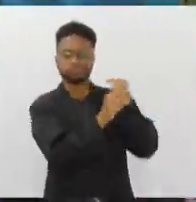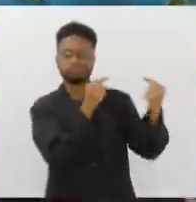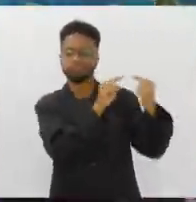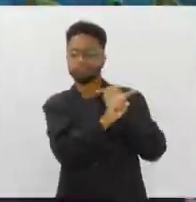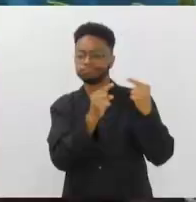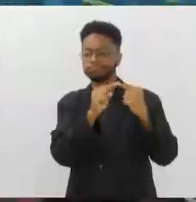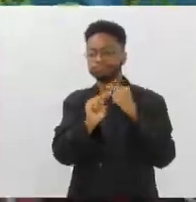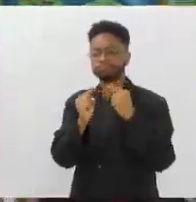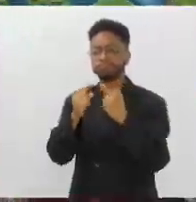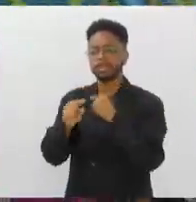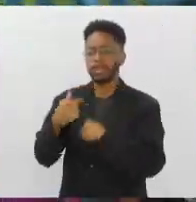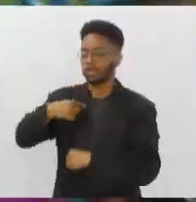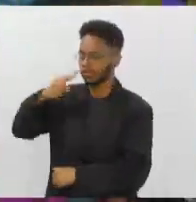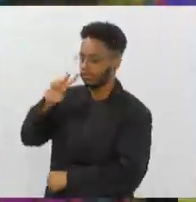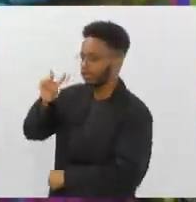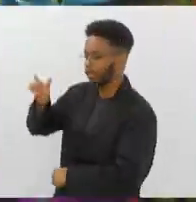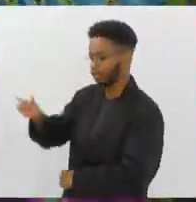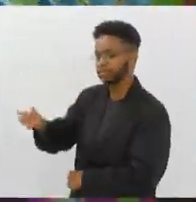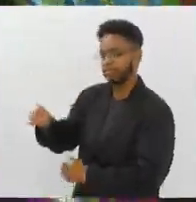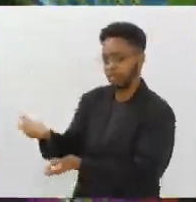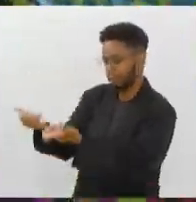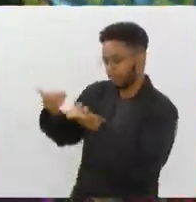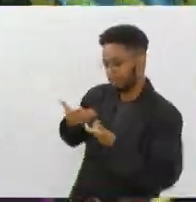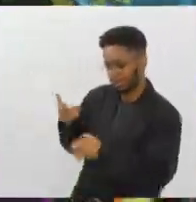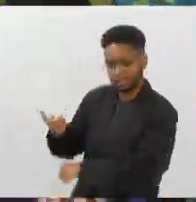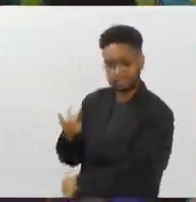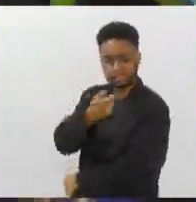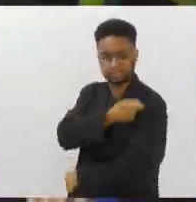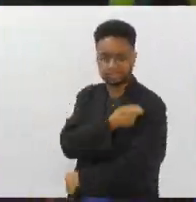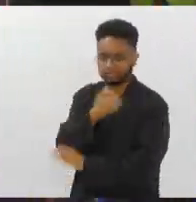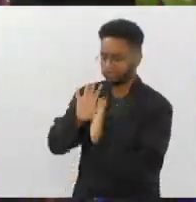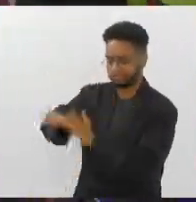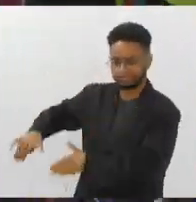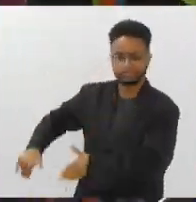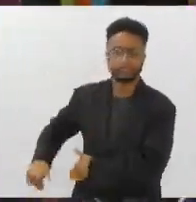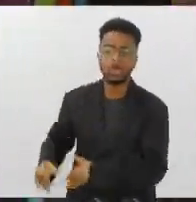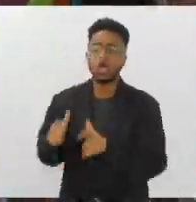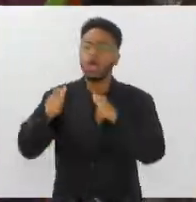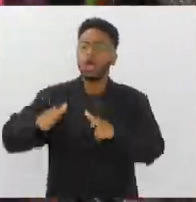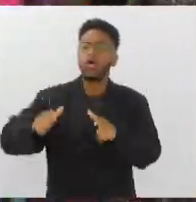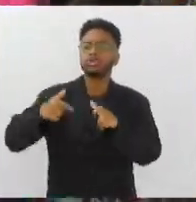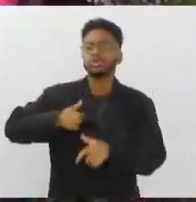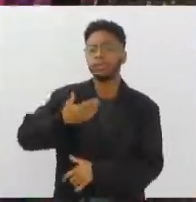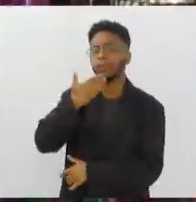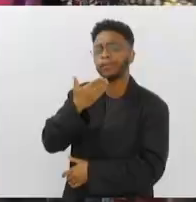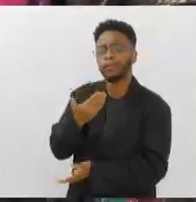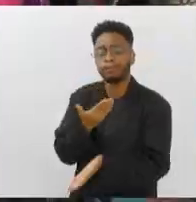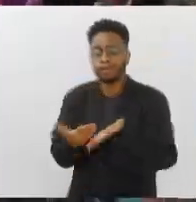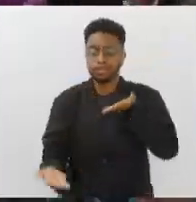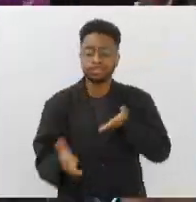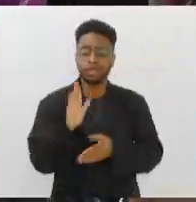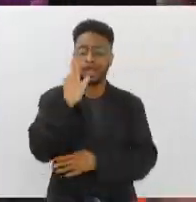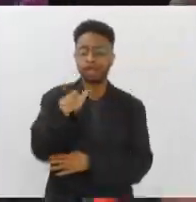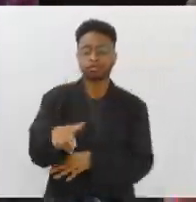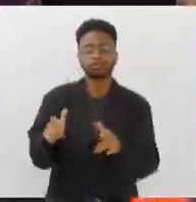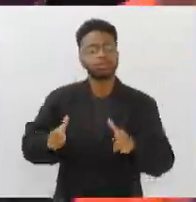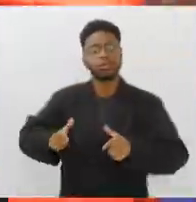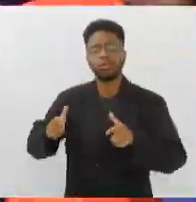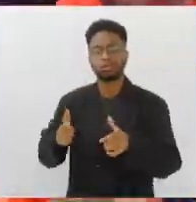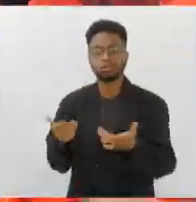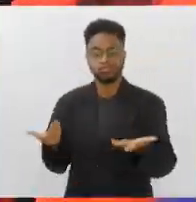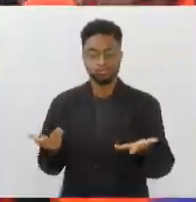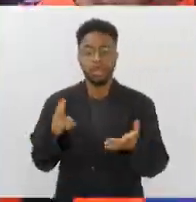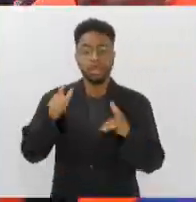contramão. Olho pro outro, me oferecem injeção. Aonde foi que eu perdi minha razão? É